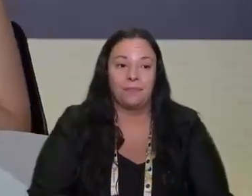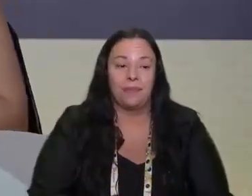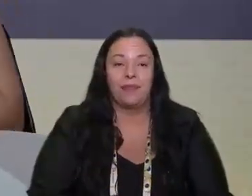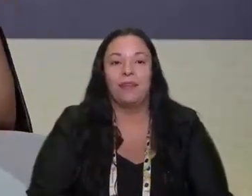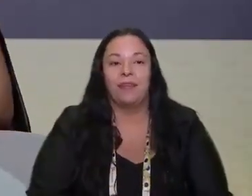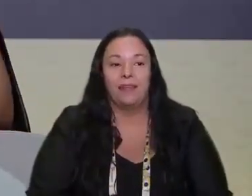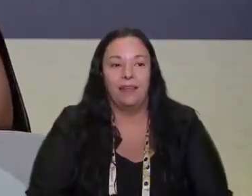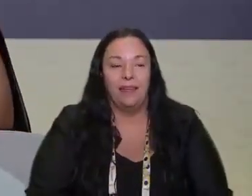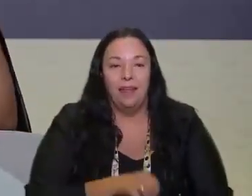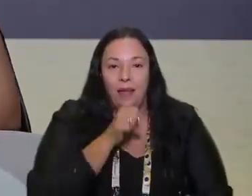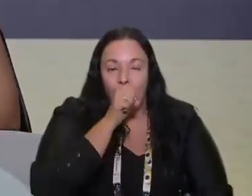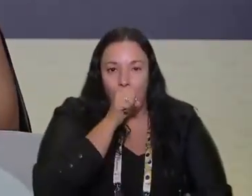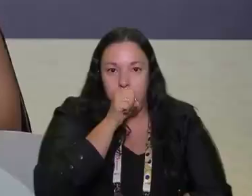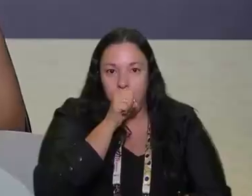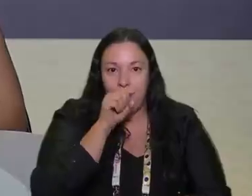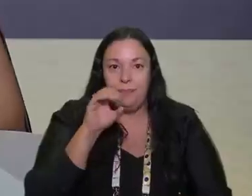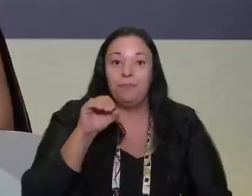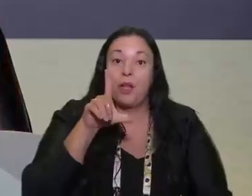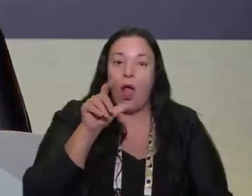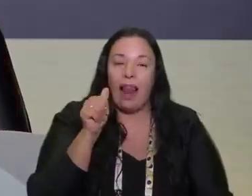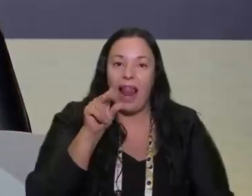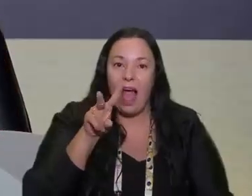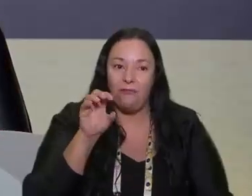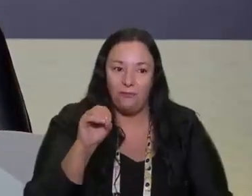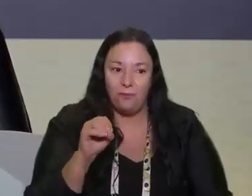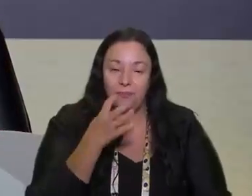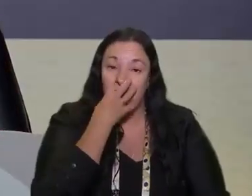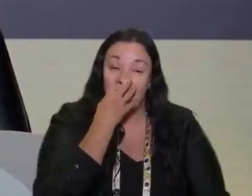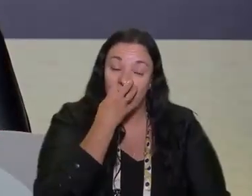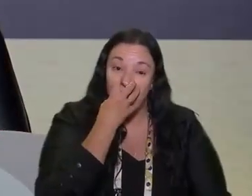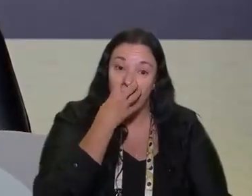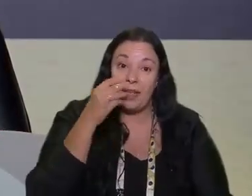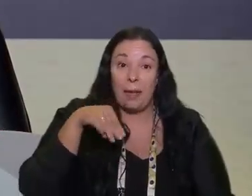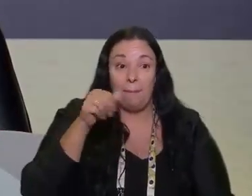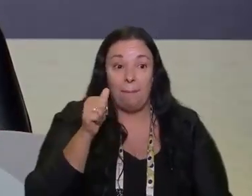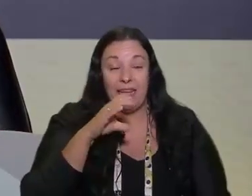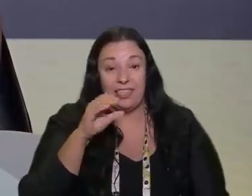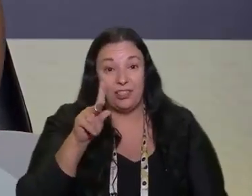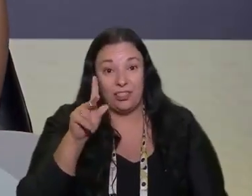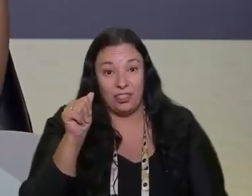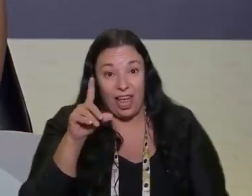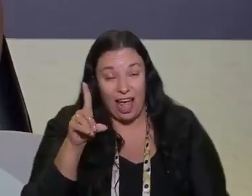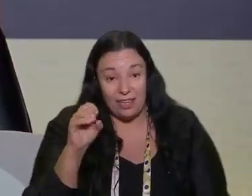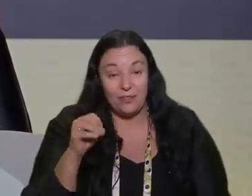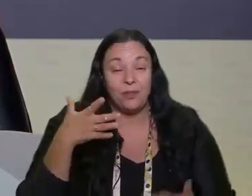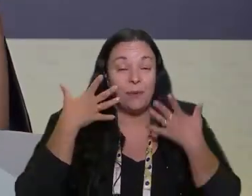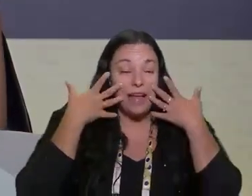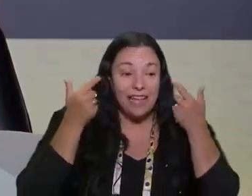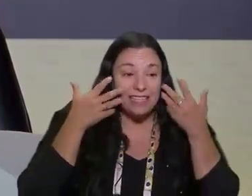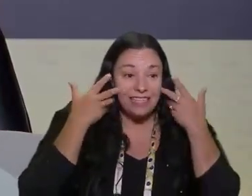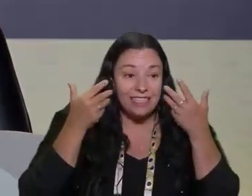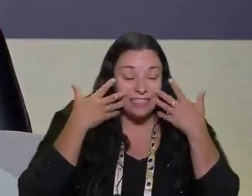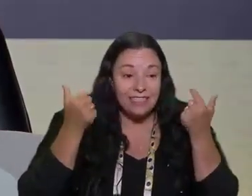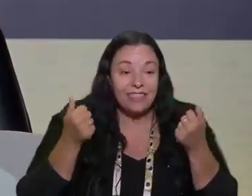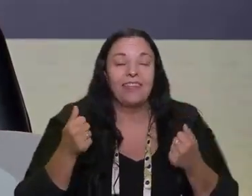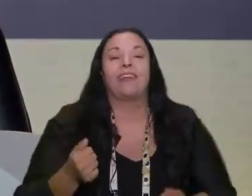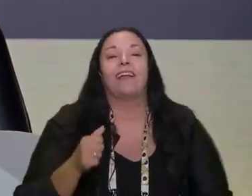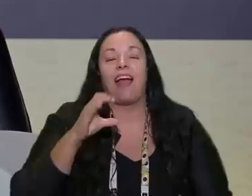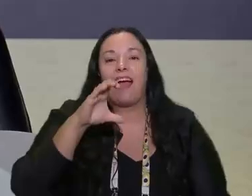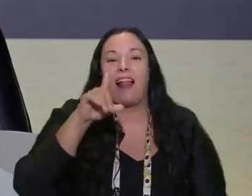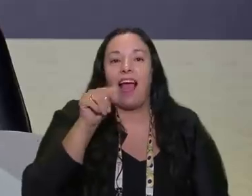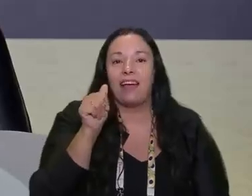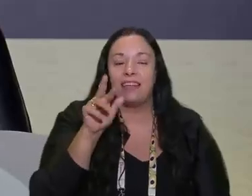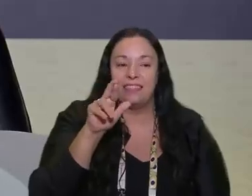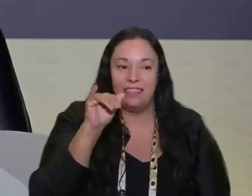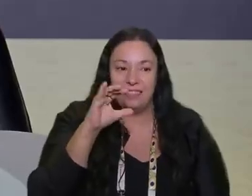é o Olavo. A gente tem um cachorro, que é Machado, uma gatinha, que é Clarice, um porquinho, que é o Mário,